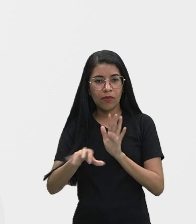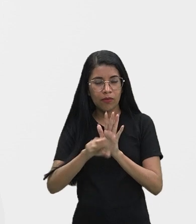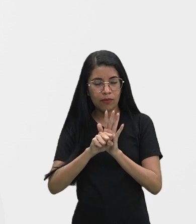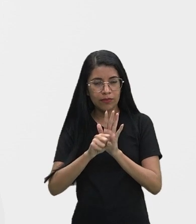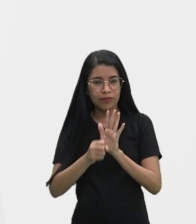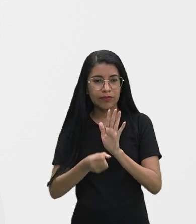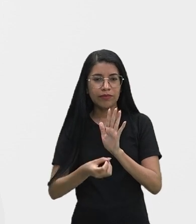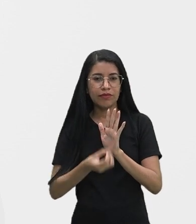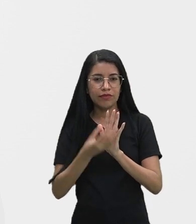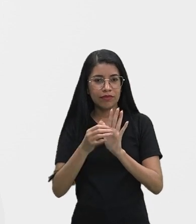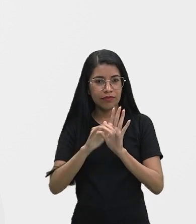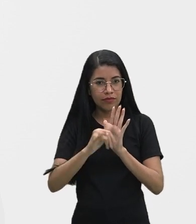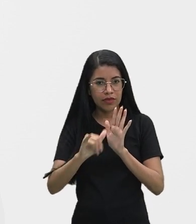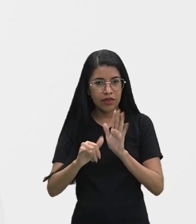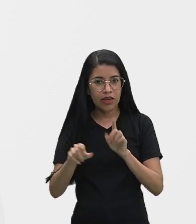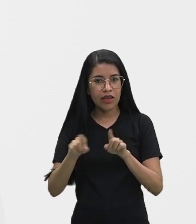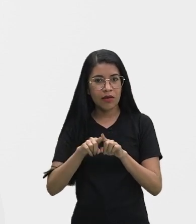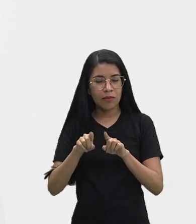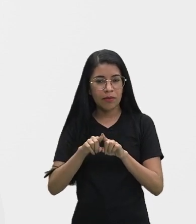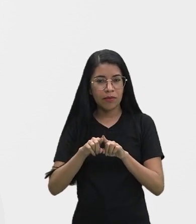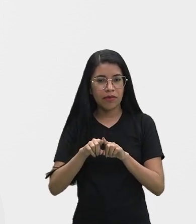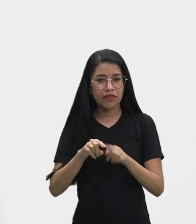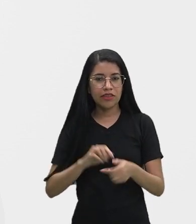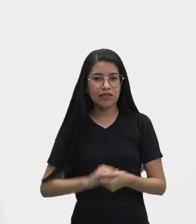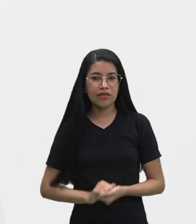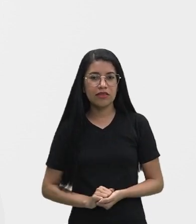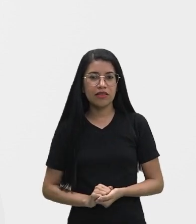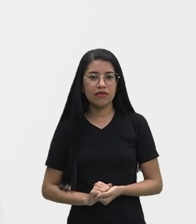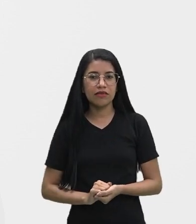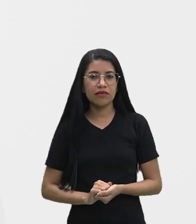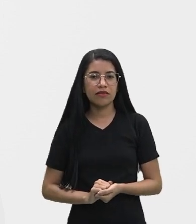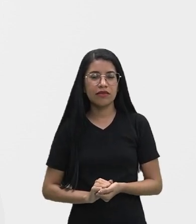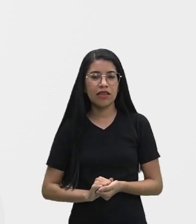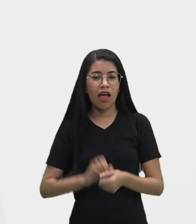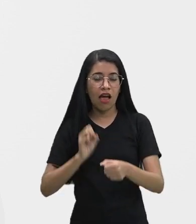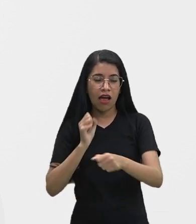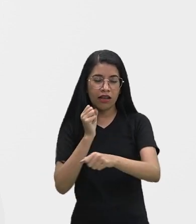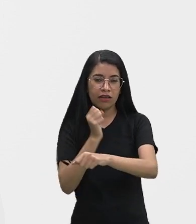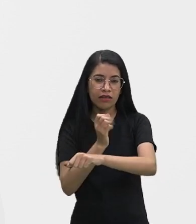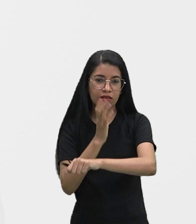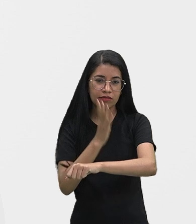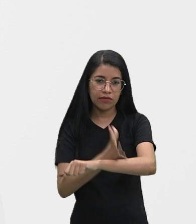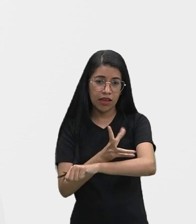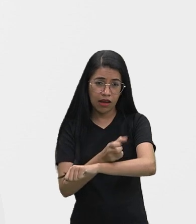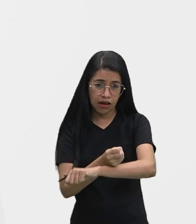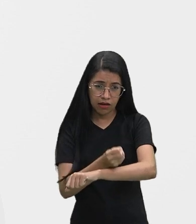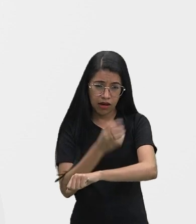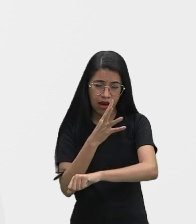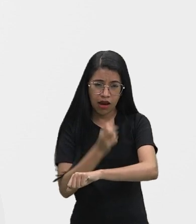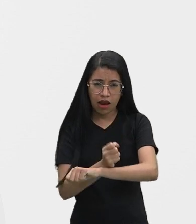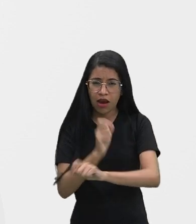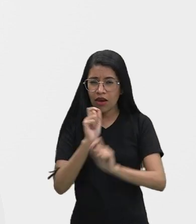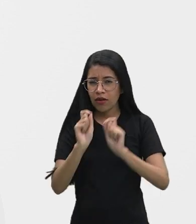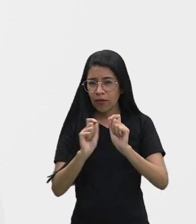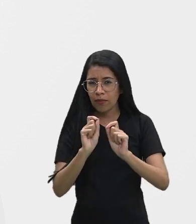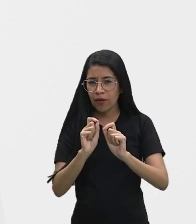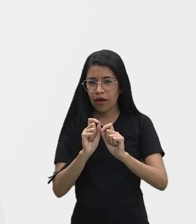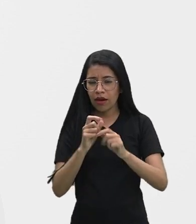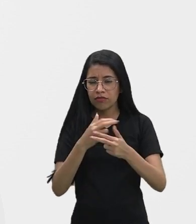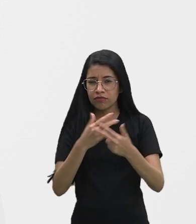eram anaeróbicos. O que é isso, professora? Anaeróbicos são seres que